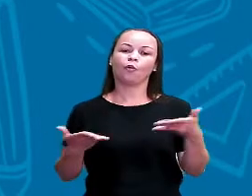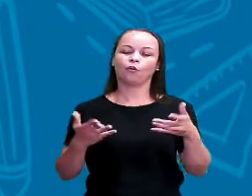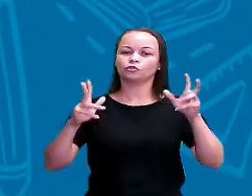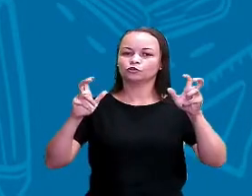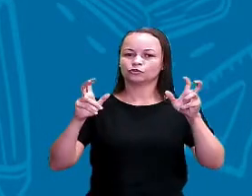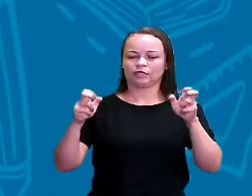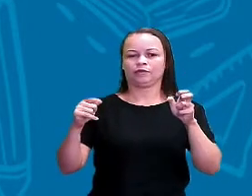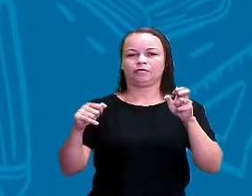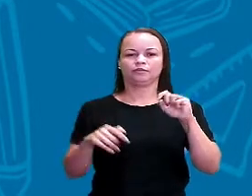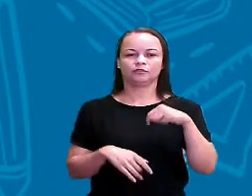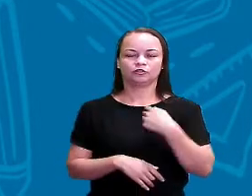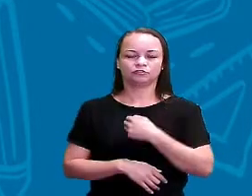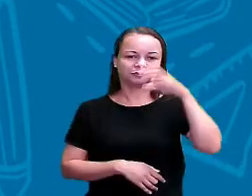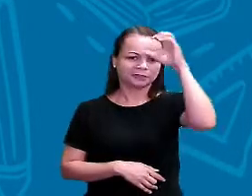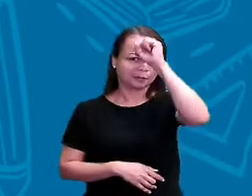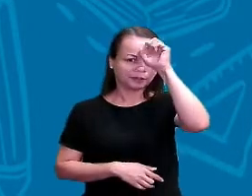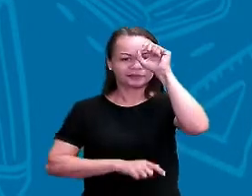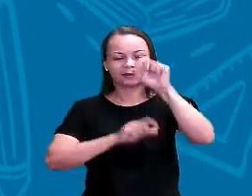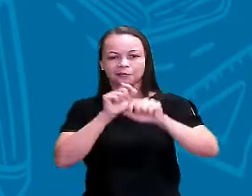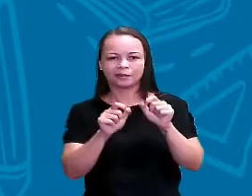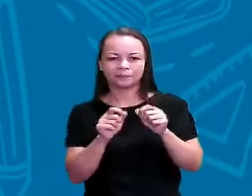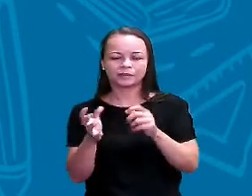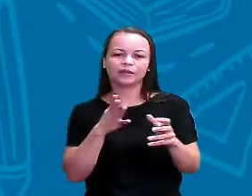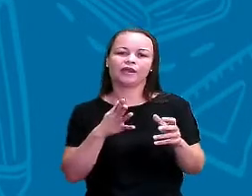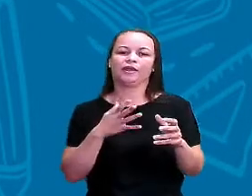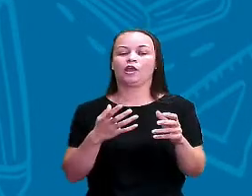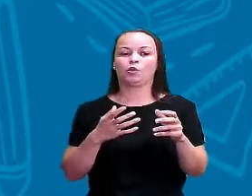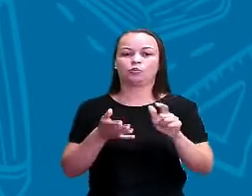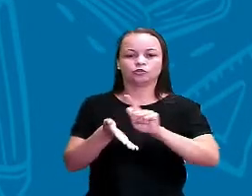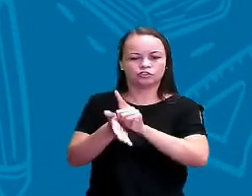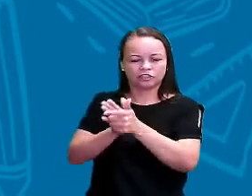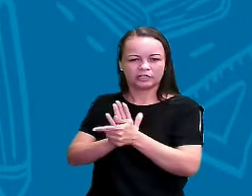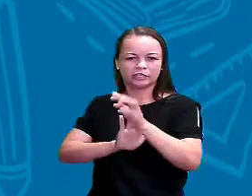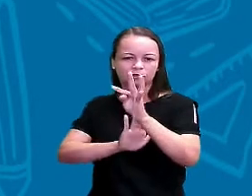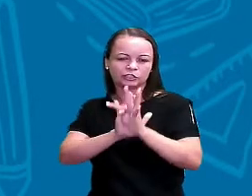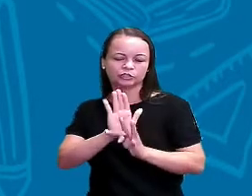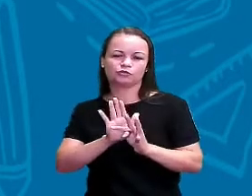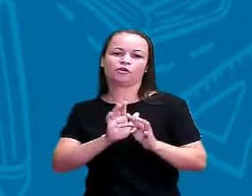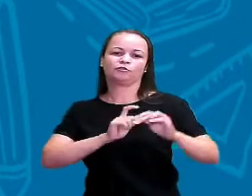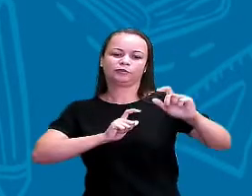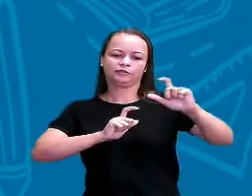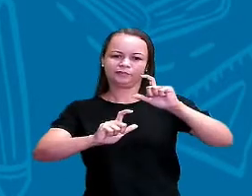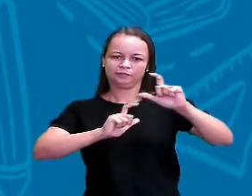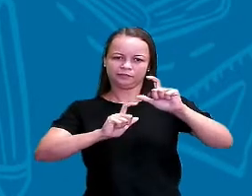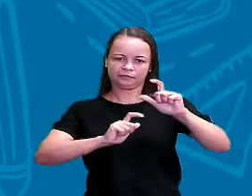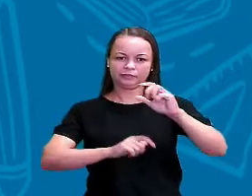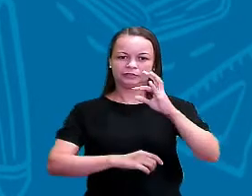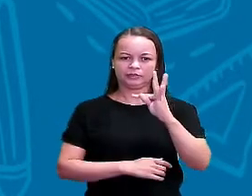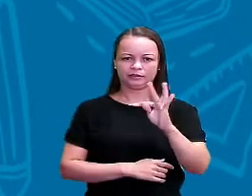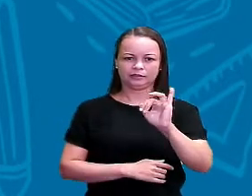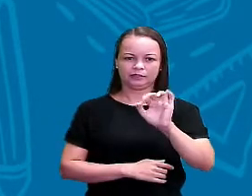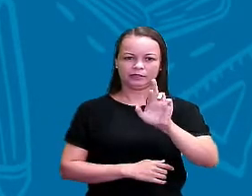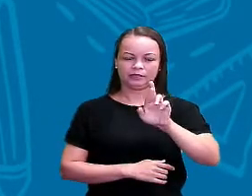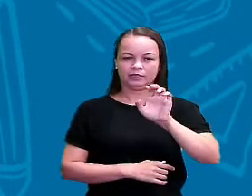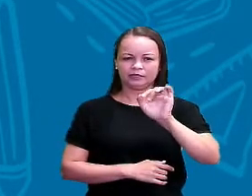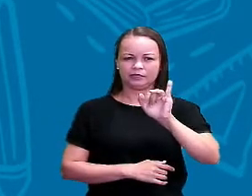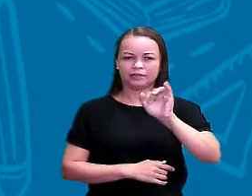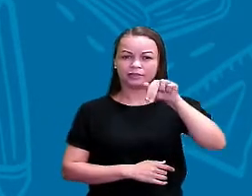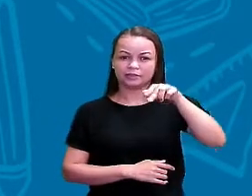sobre o gênero textual tirinha. Vamos conversar um pouco sobre